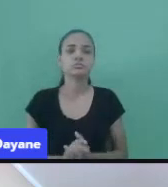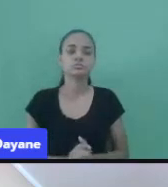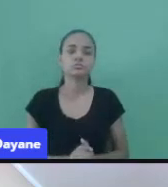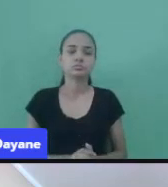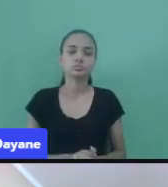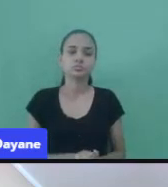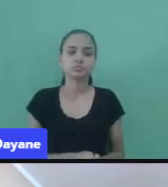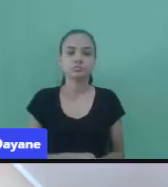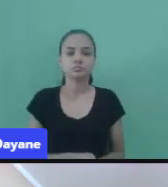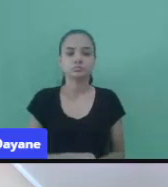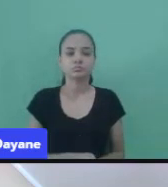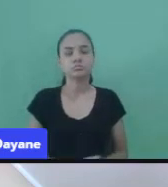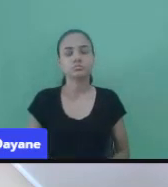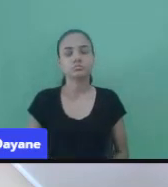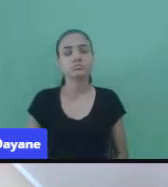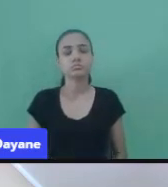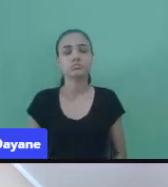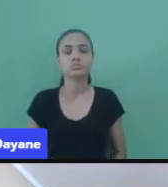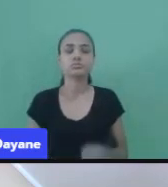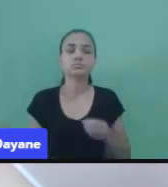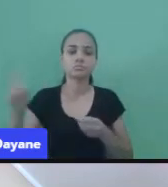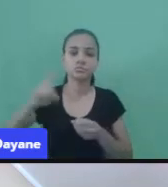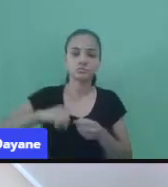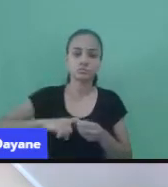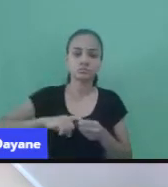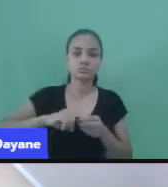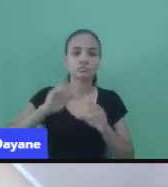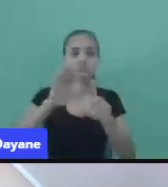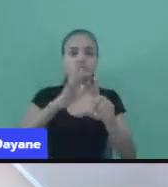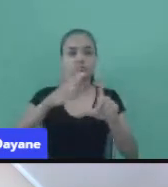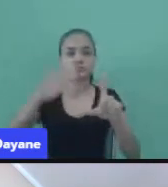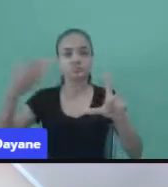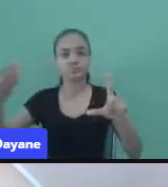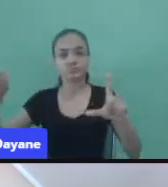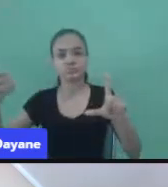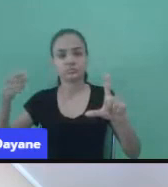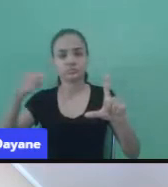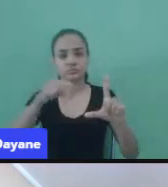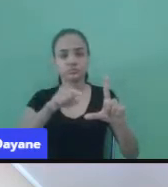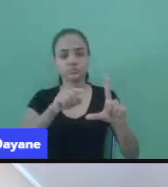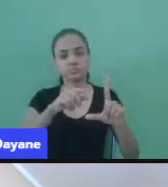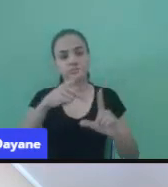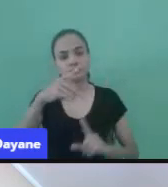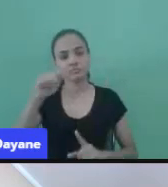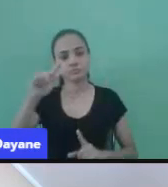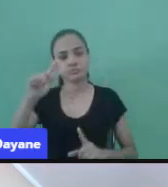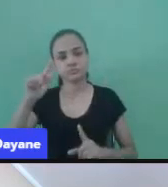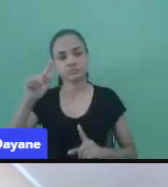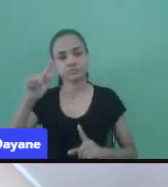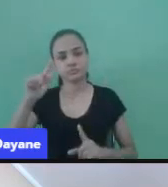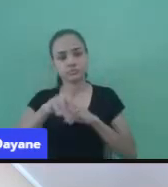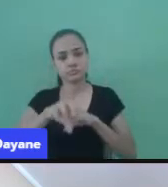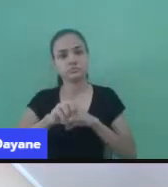para a página de educação, né, saindo aí dos anos iniciais,